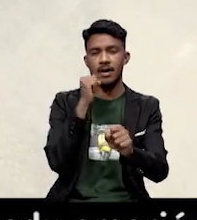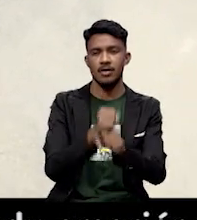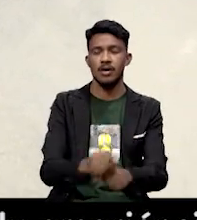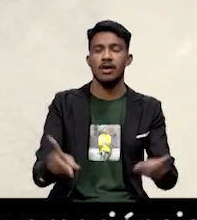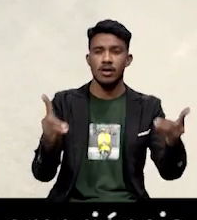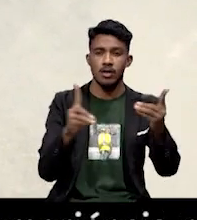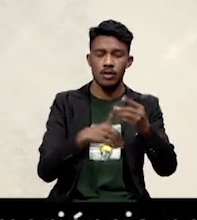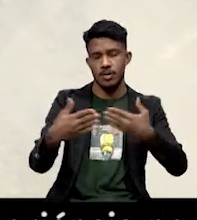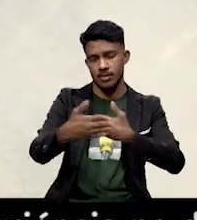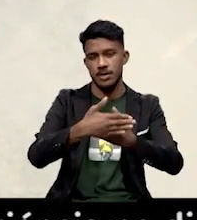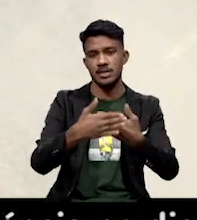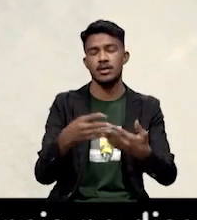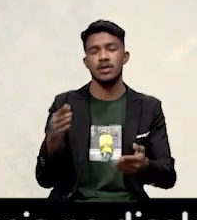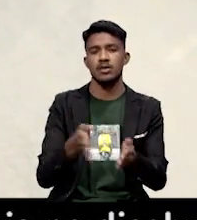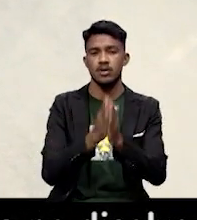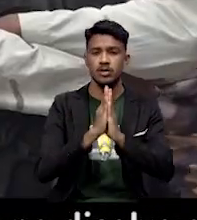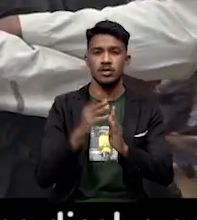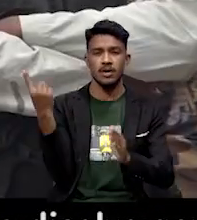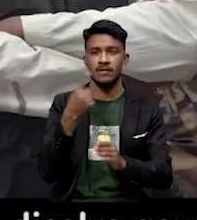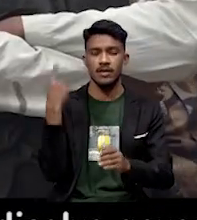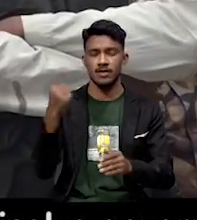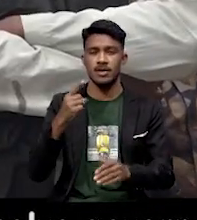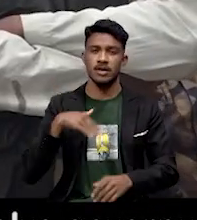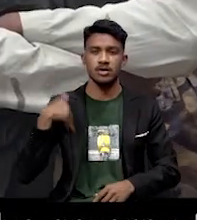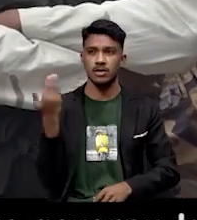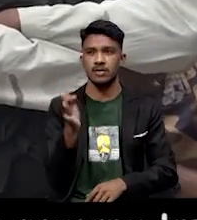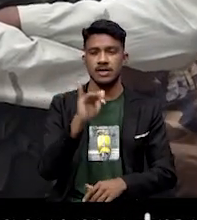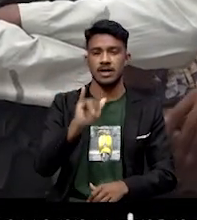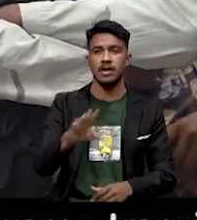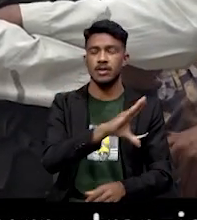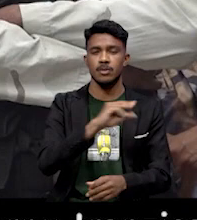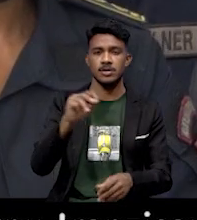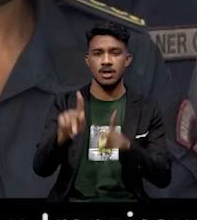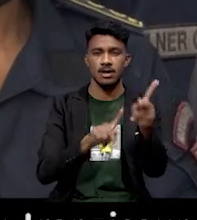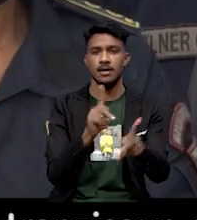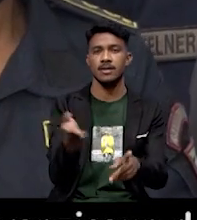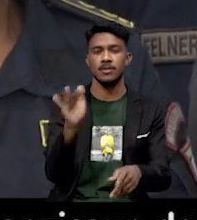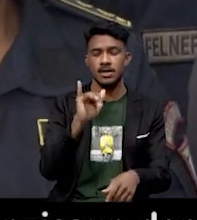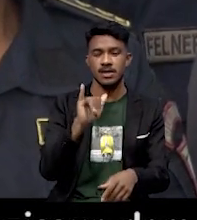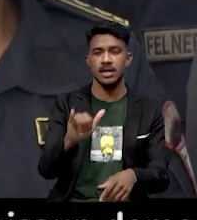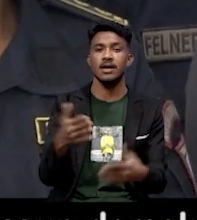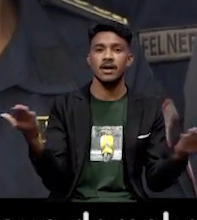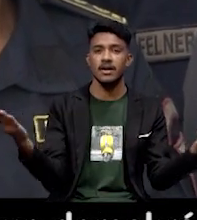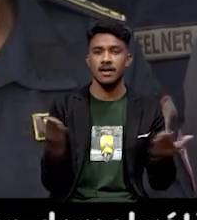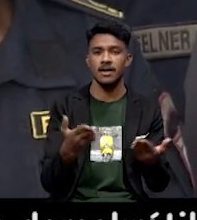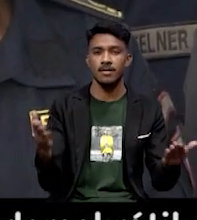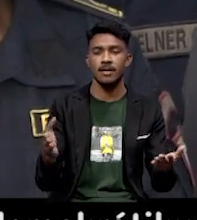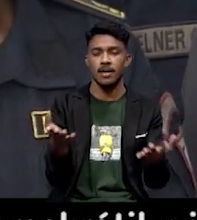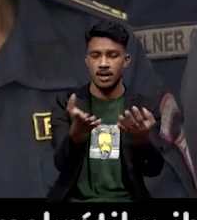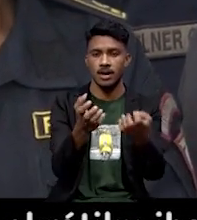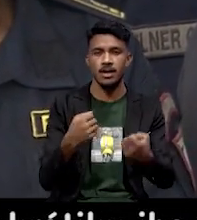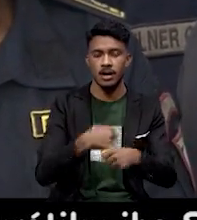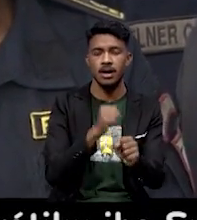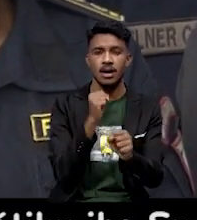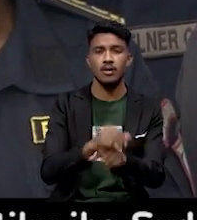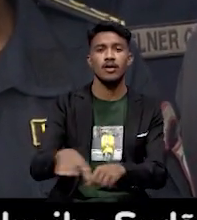besik mai. Usu nafati, mos bayi yang jawabin sira, nomos komunidade sira, nebe maka kara kato halau